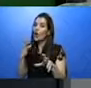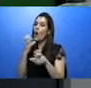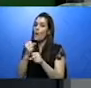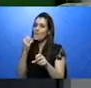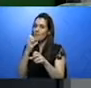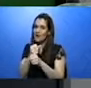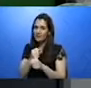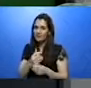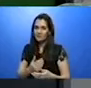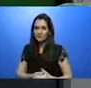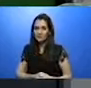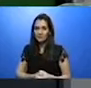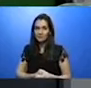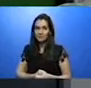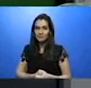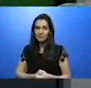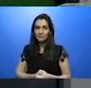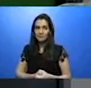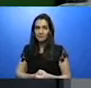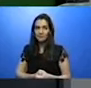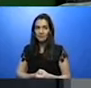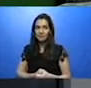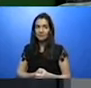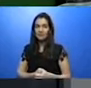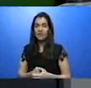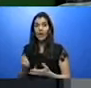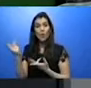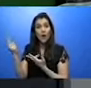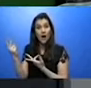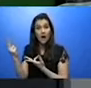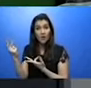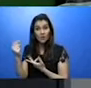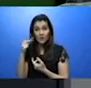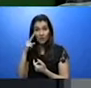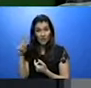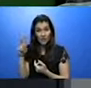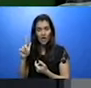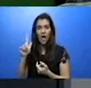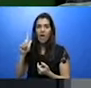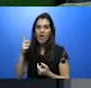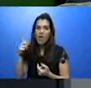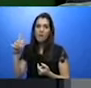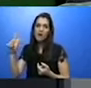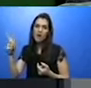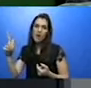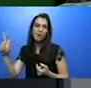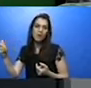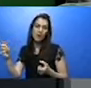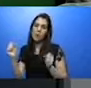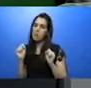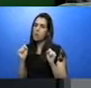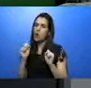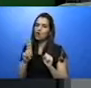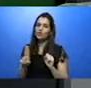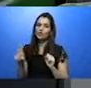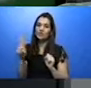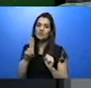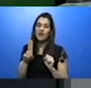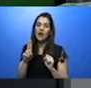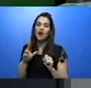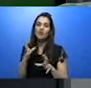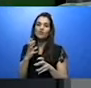Somar. Mas vocês repararam que são medidas iguais que nós estamos somando? Então, nós também podemos utilizar uma outra